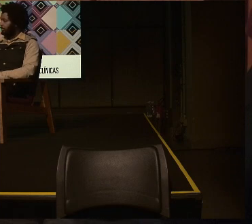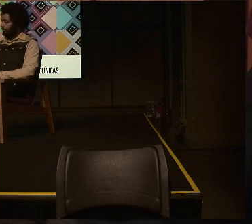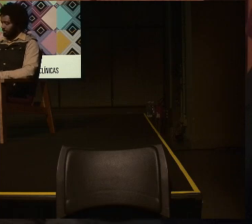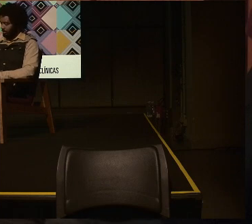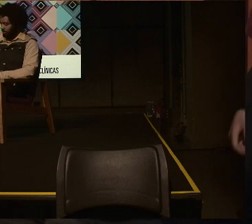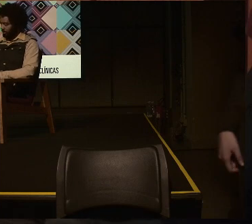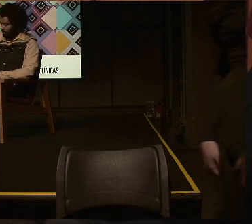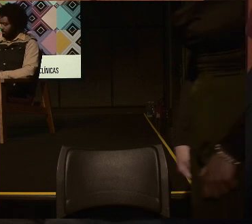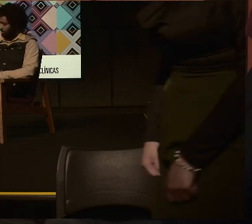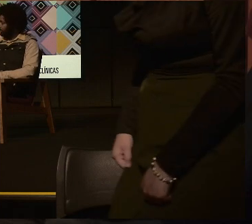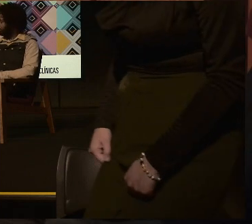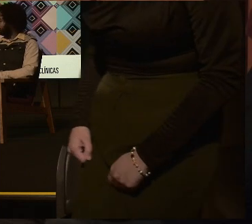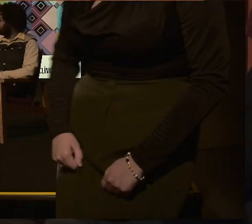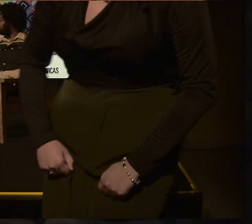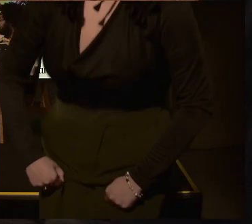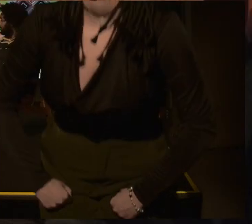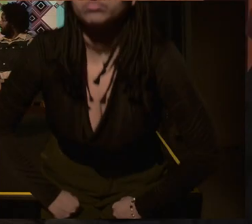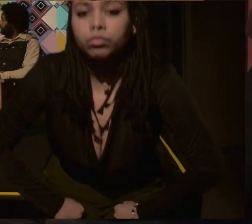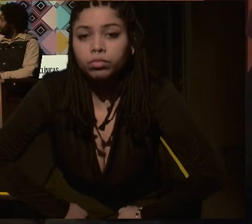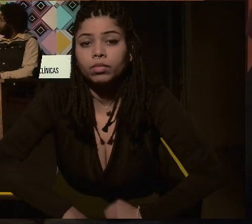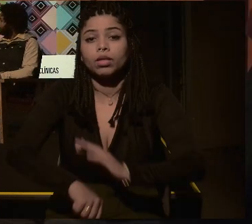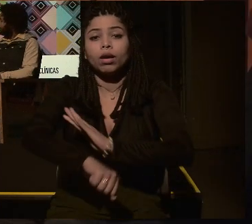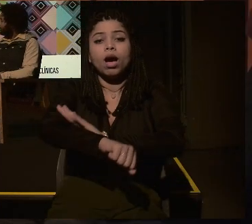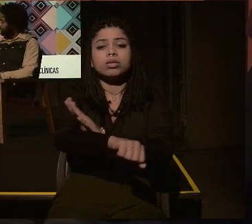Se a gente não faz esse movimento,